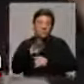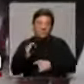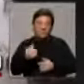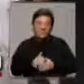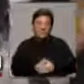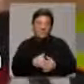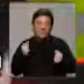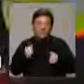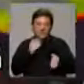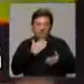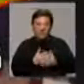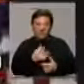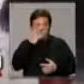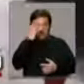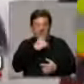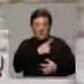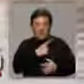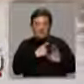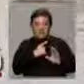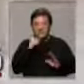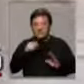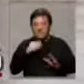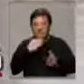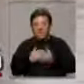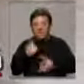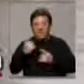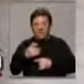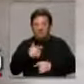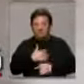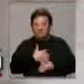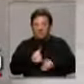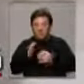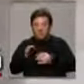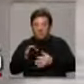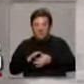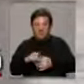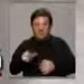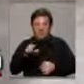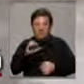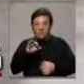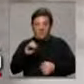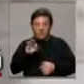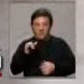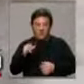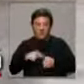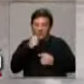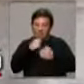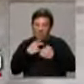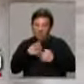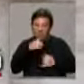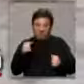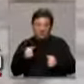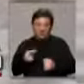O frio tem causado dores de cabeça, mas também ações solidárias. No Ohio, um mergulho nas águas